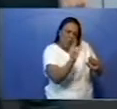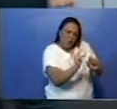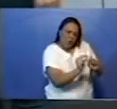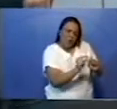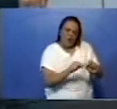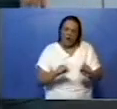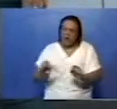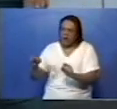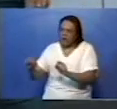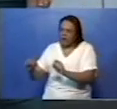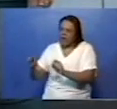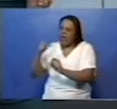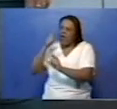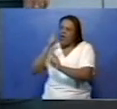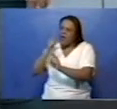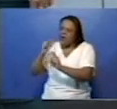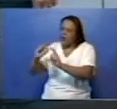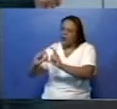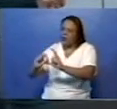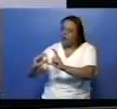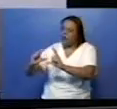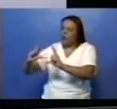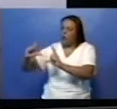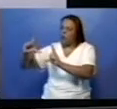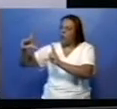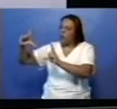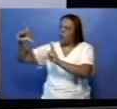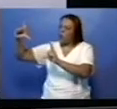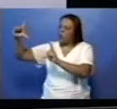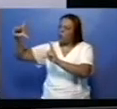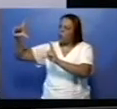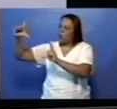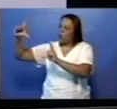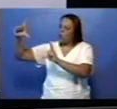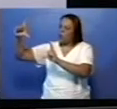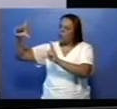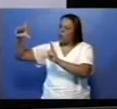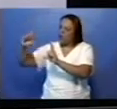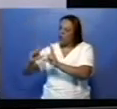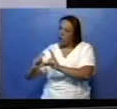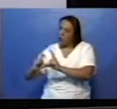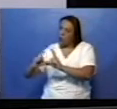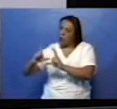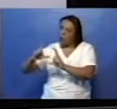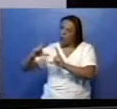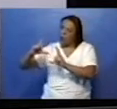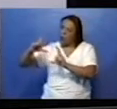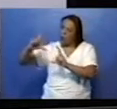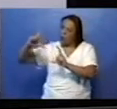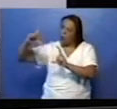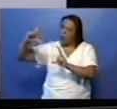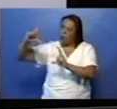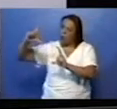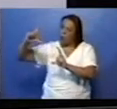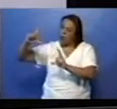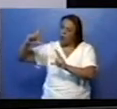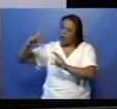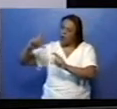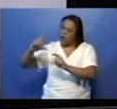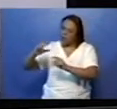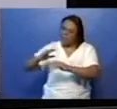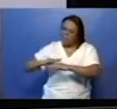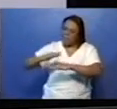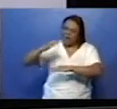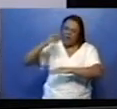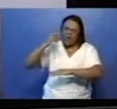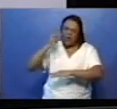aqui nós temos o gatão, substantivo no grau o quê? Aumentativo. Ele é mais do que um gato normal,